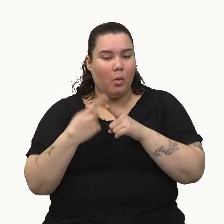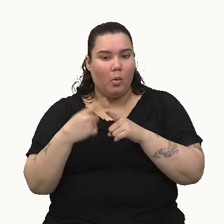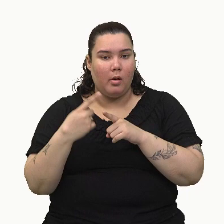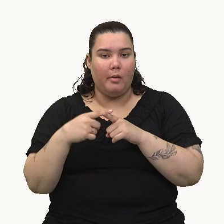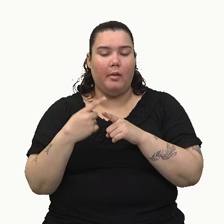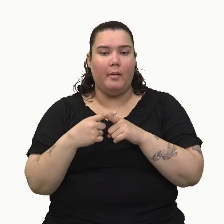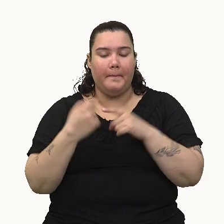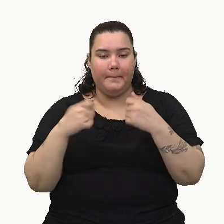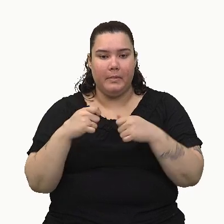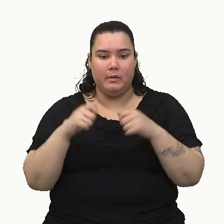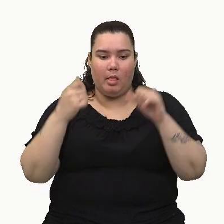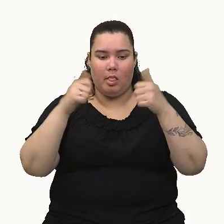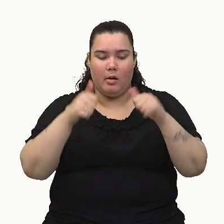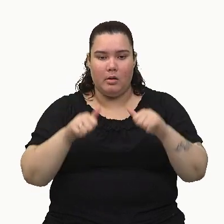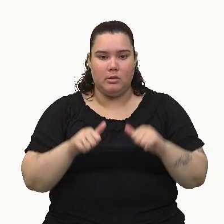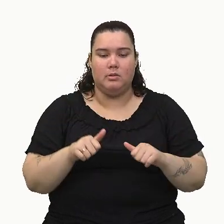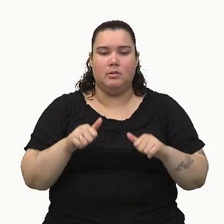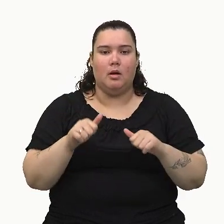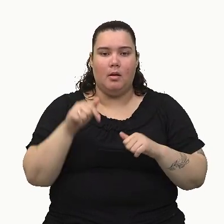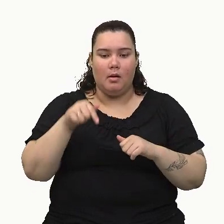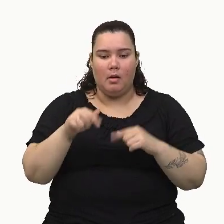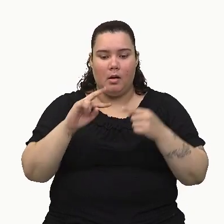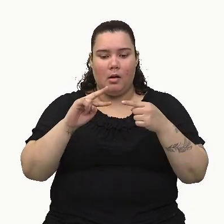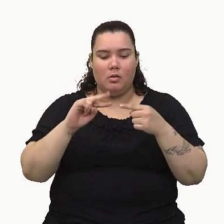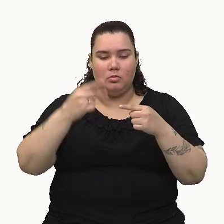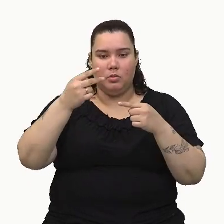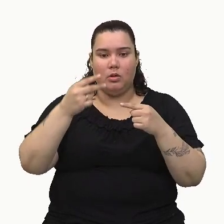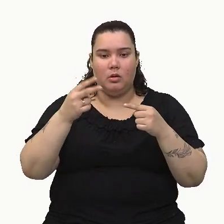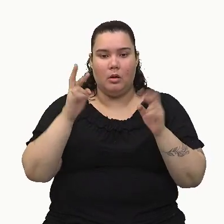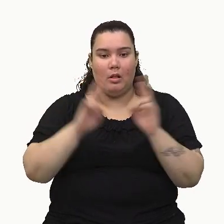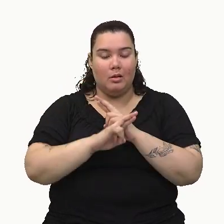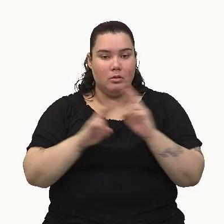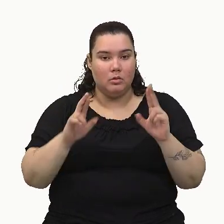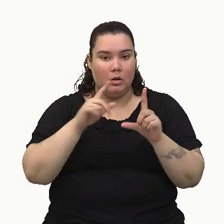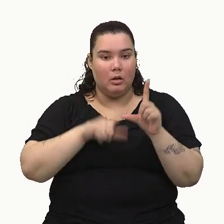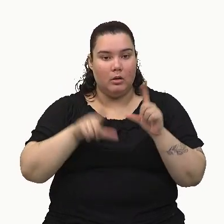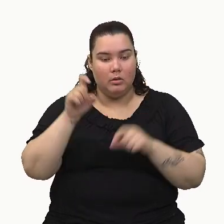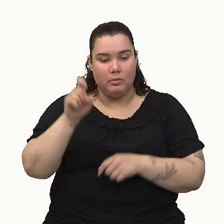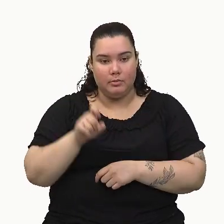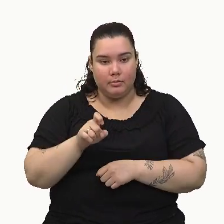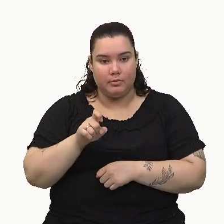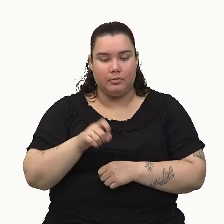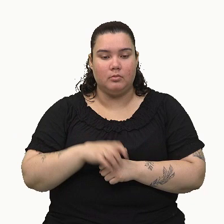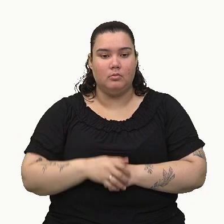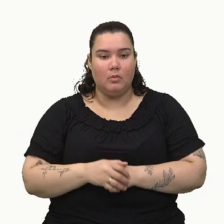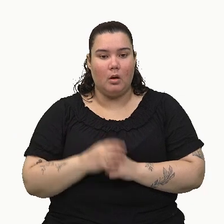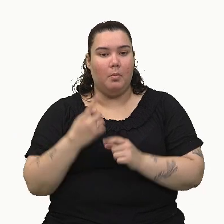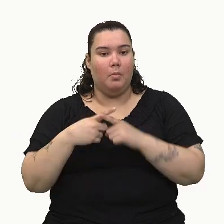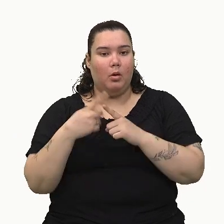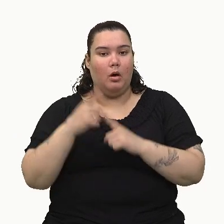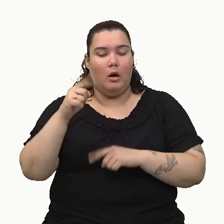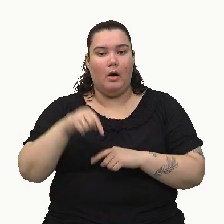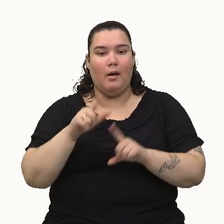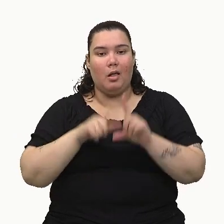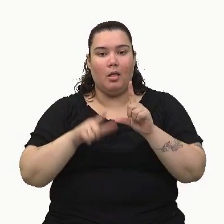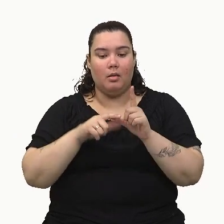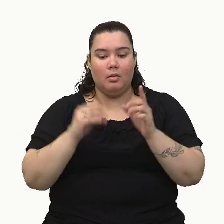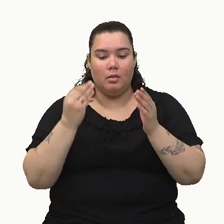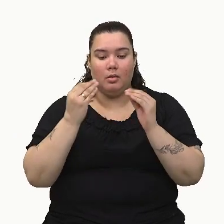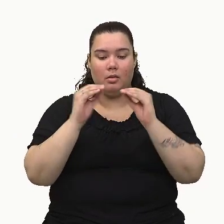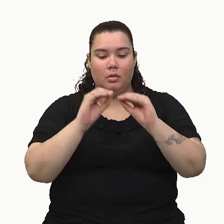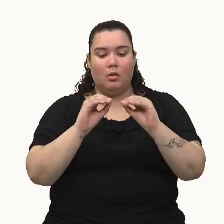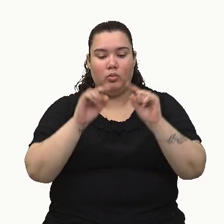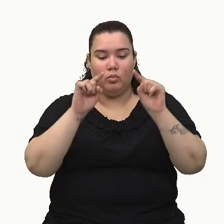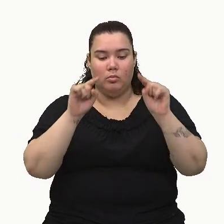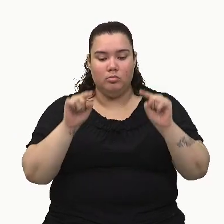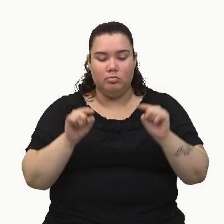que verificar o expoente em relação à letra x? Justamente porque é a letra que está aqui dentro dos parênteses.